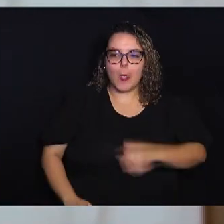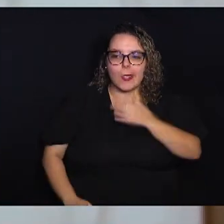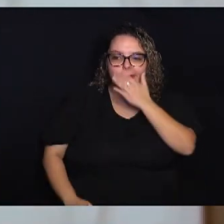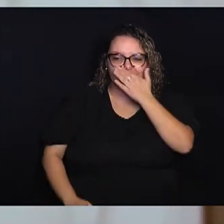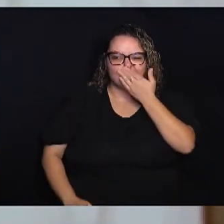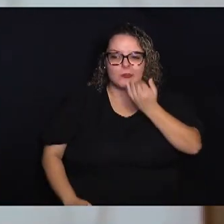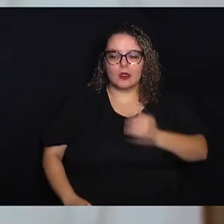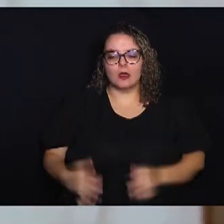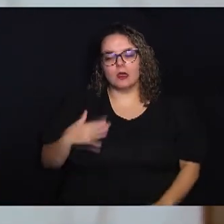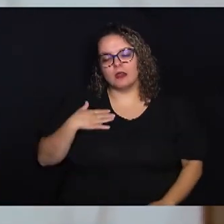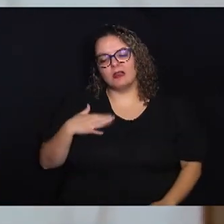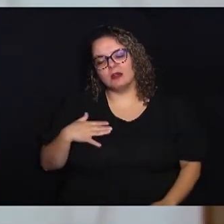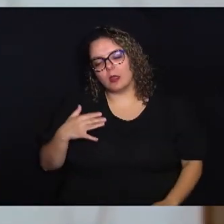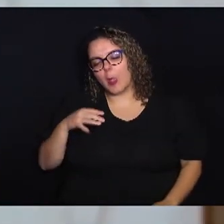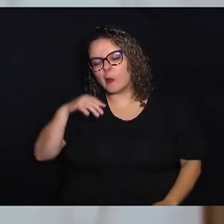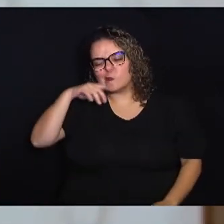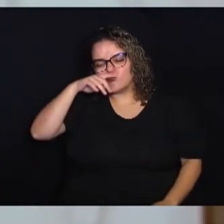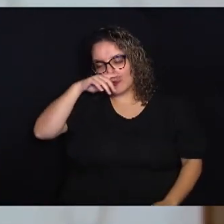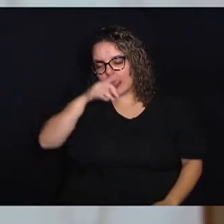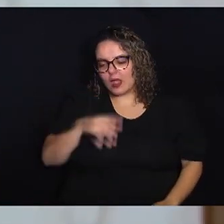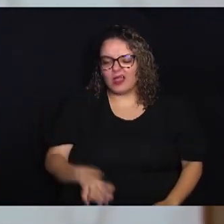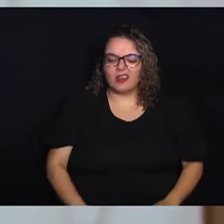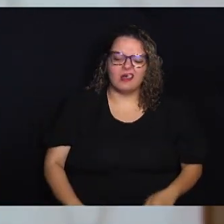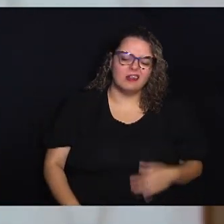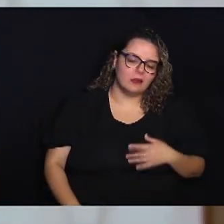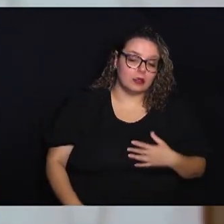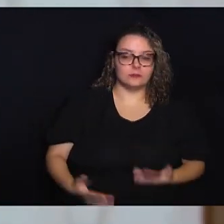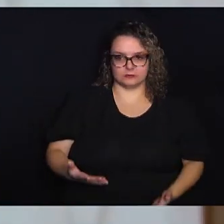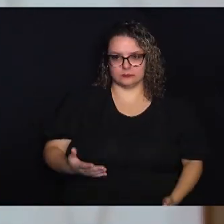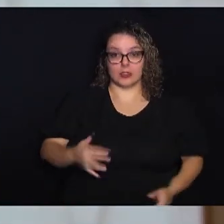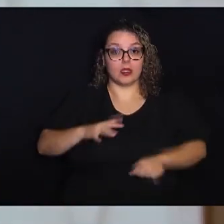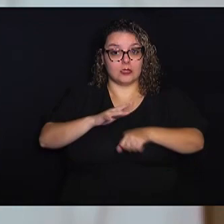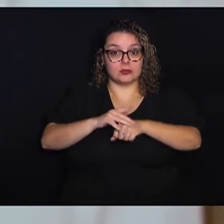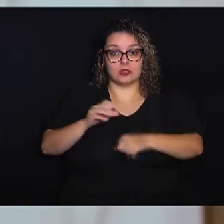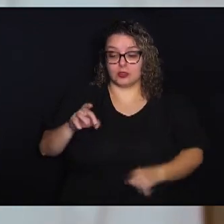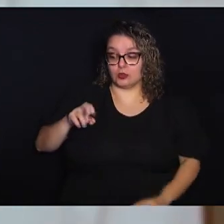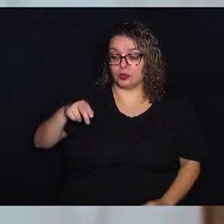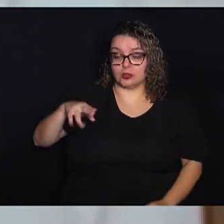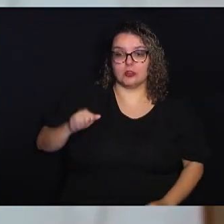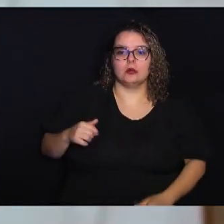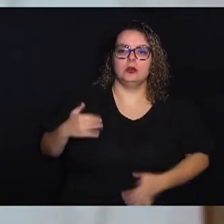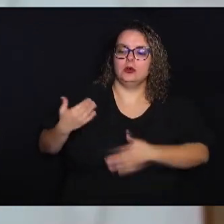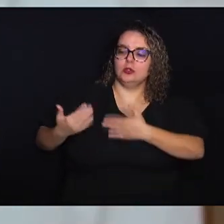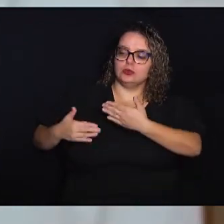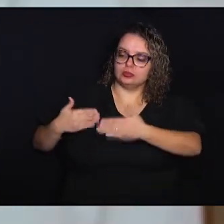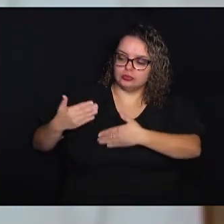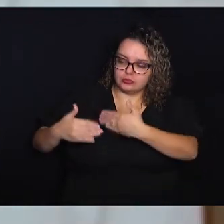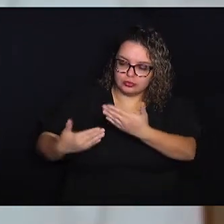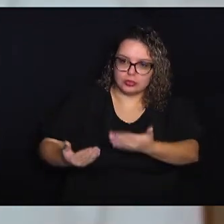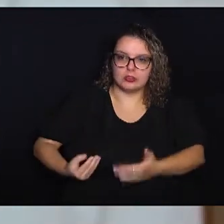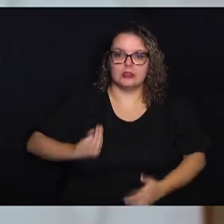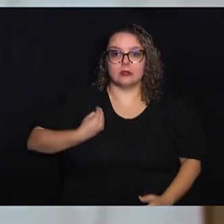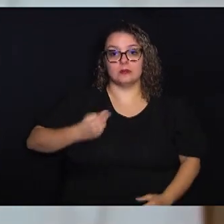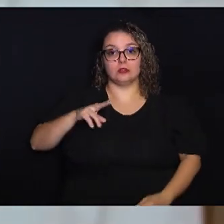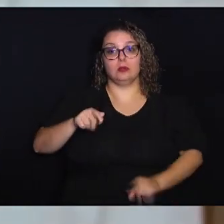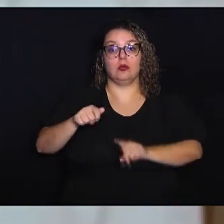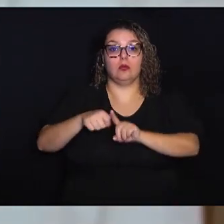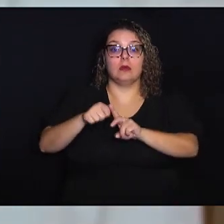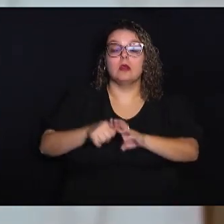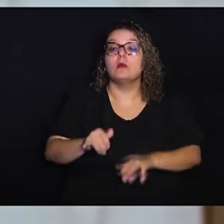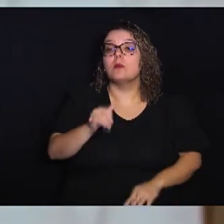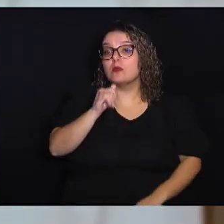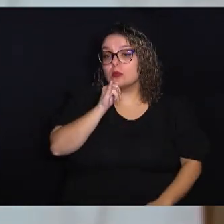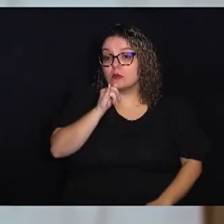as doenças crônicas são aquelas que se desenvolvem ao longo de toda a vida ou durante meses. Por